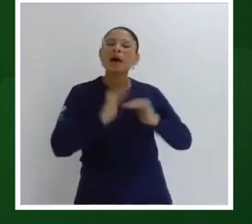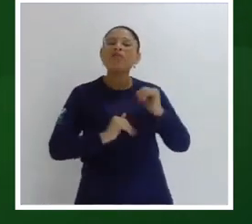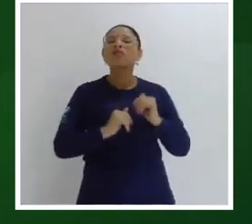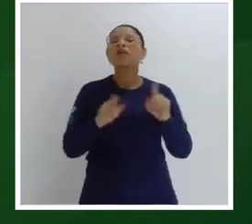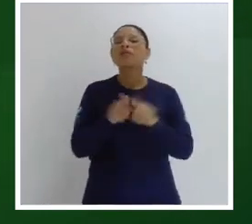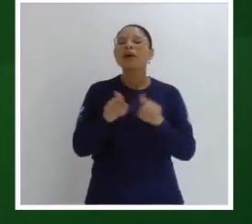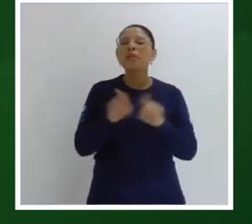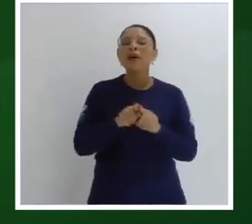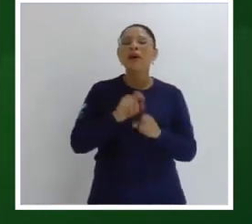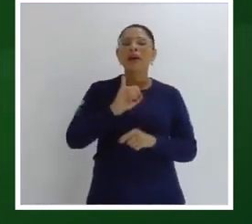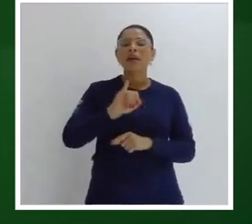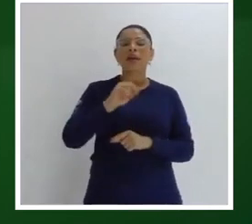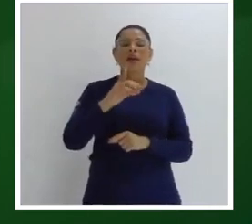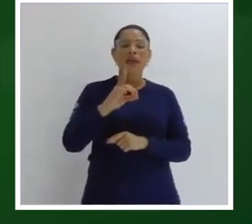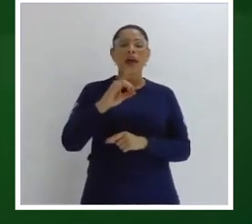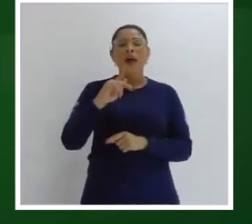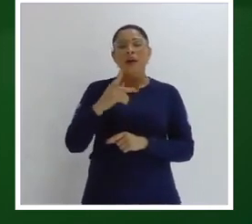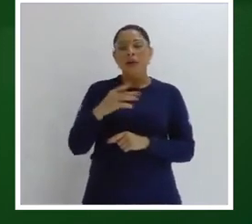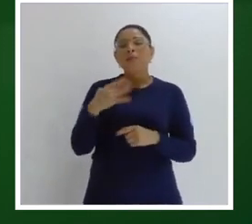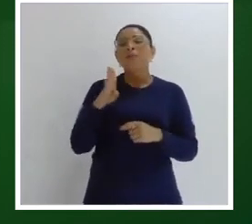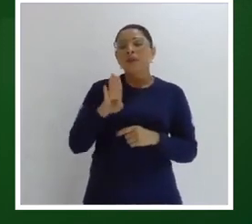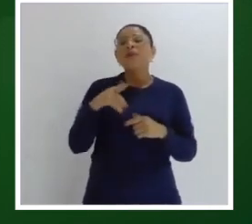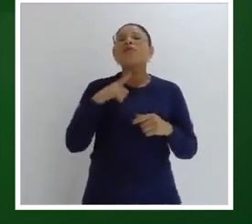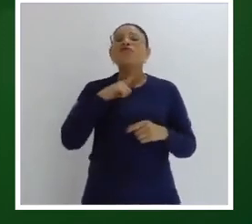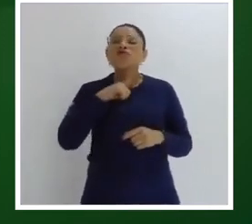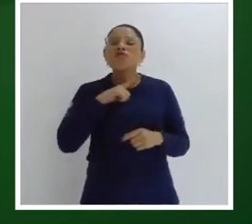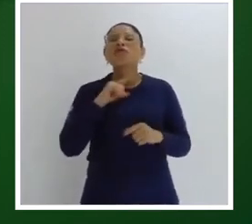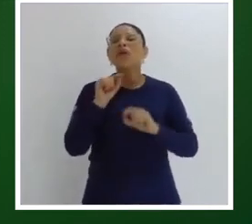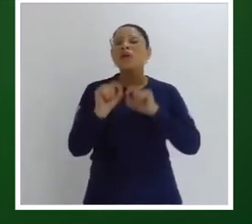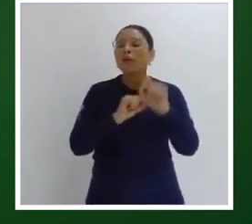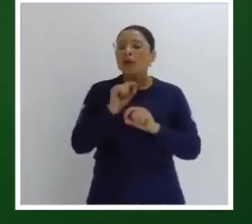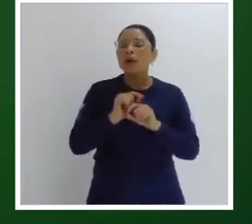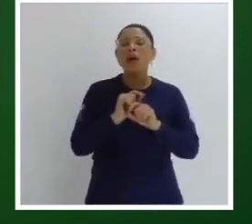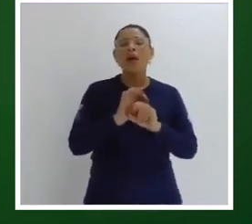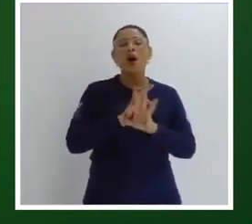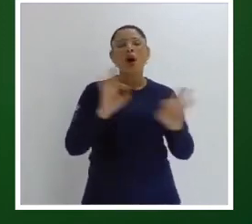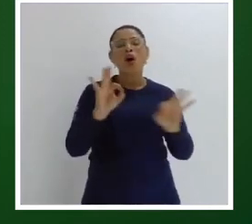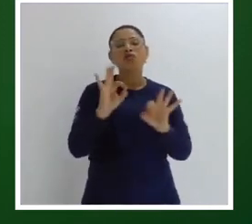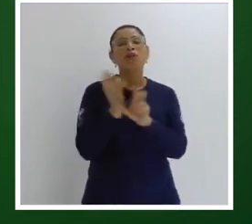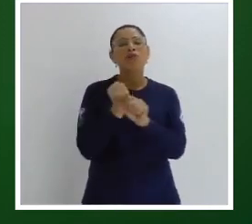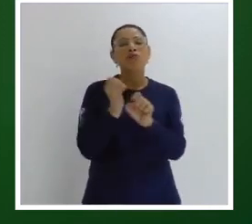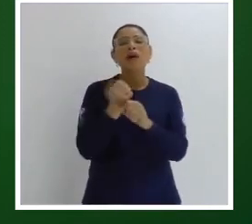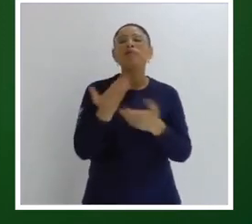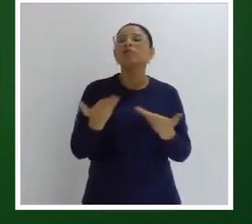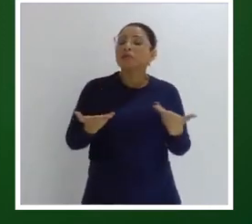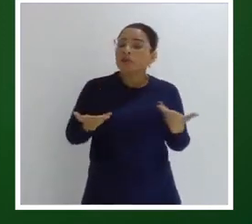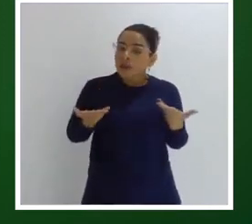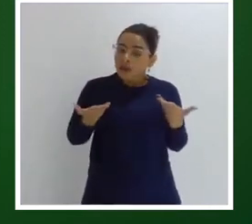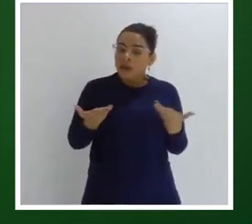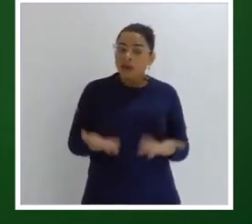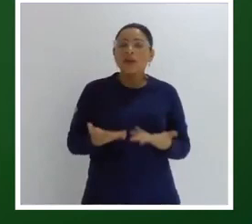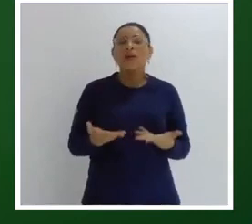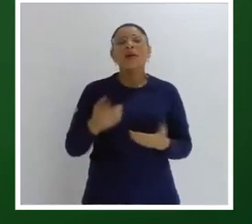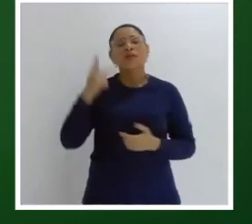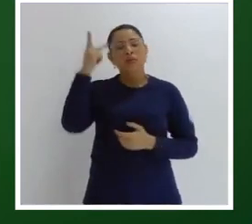e esses diretores eram tutores dos diretores que estavam começando então em São Paulo foram três